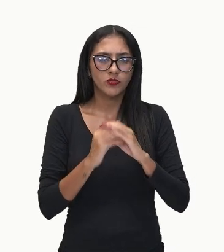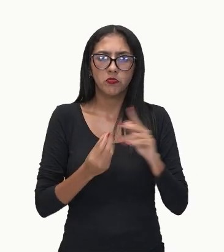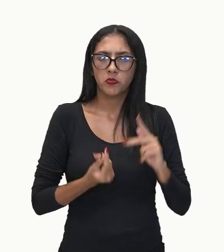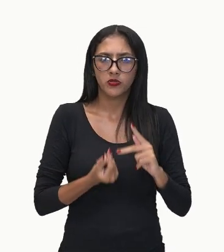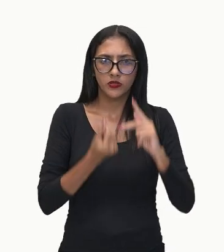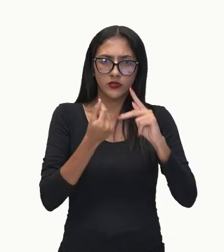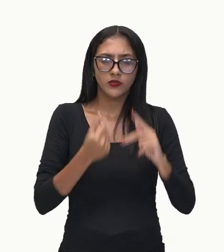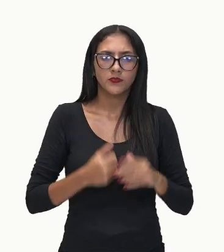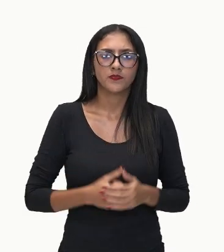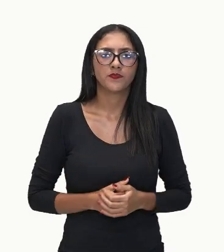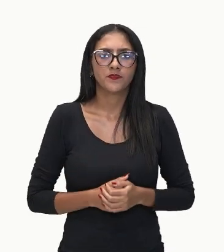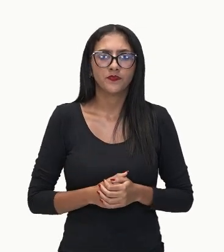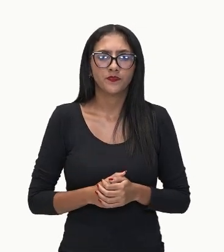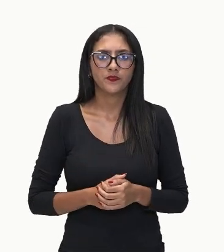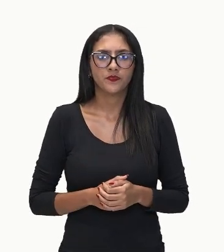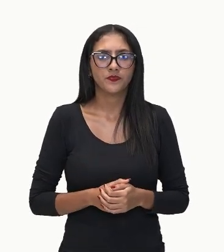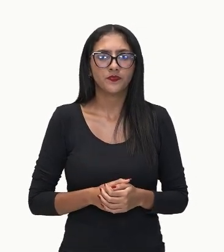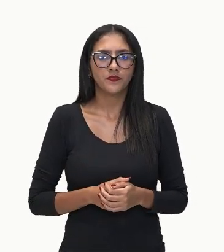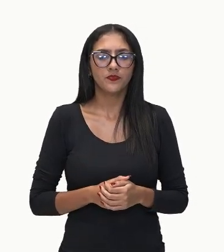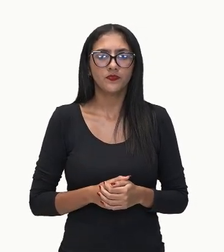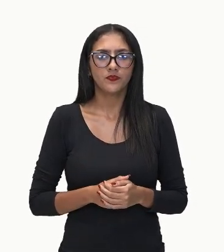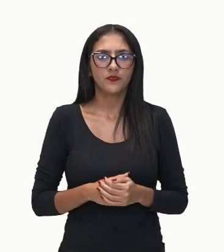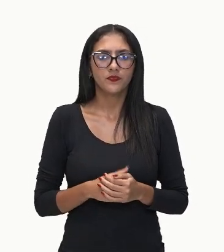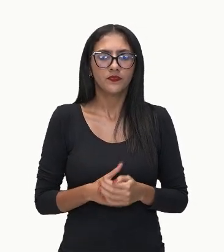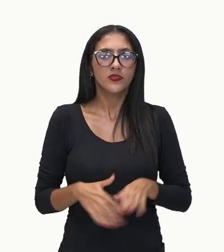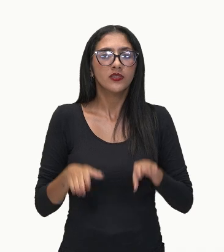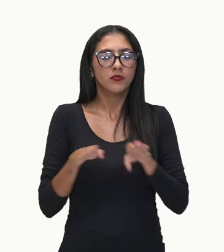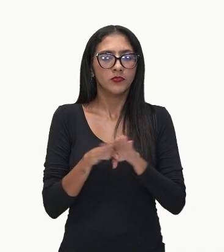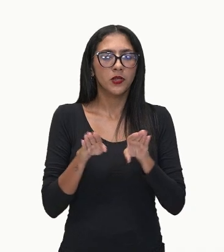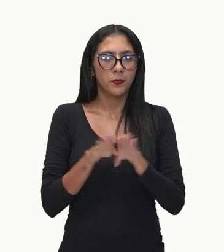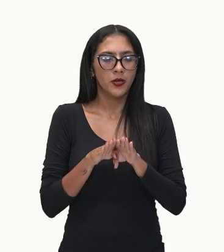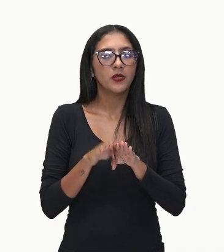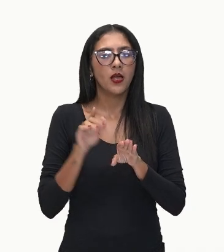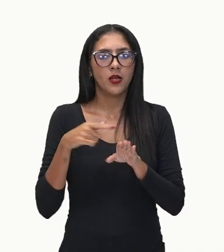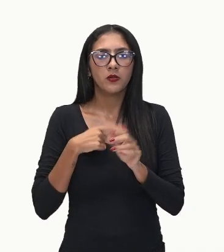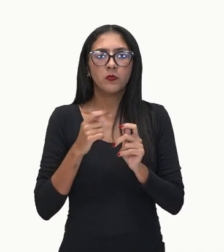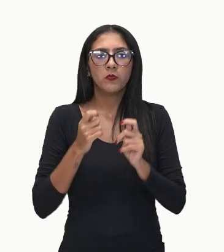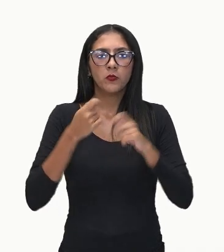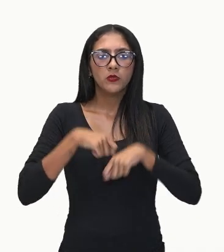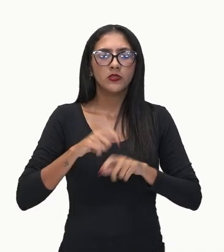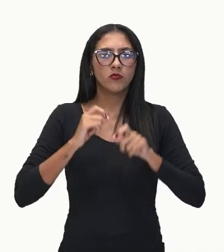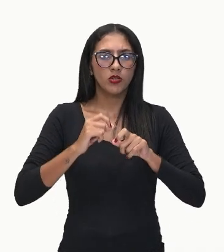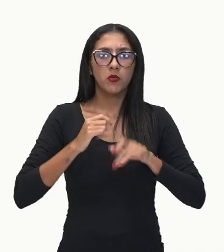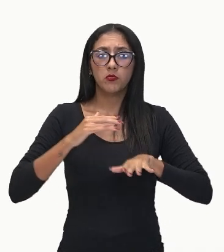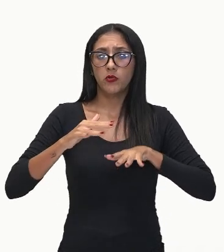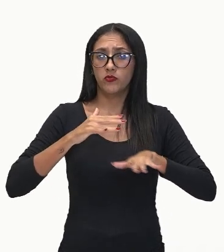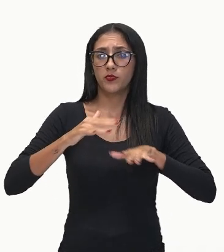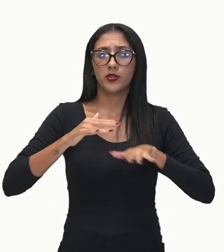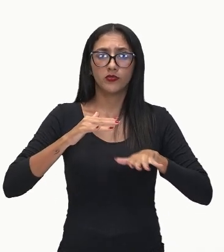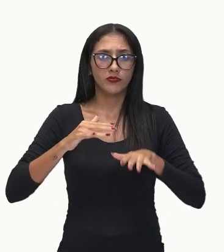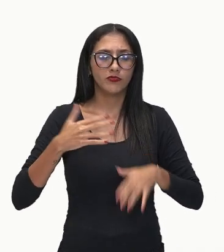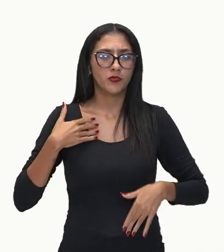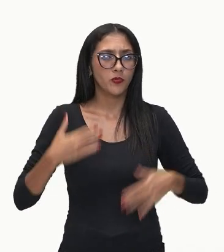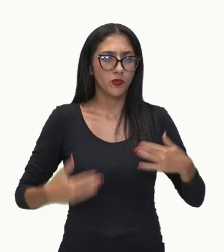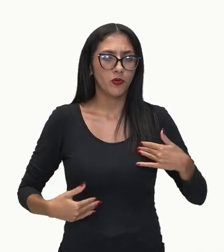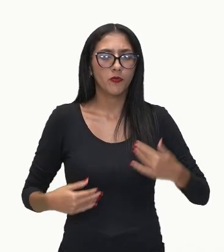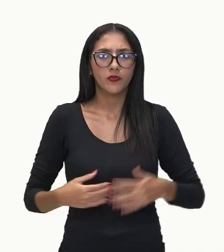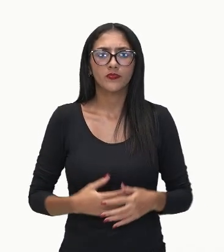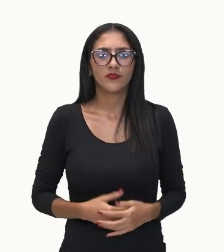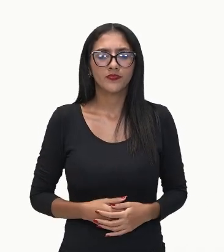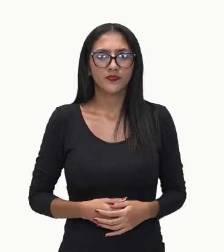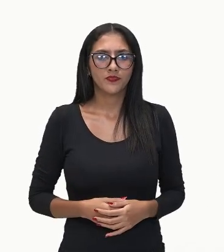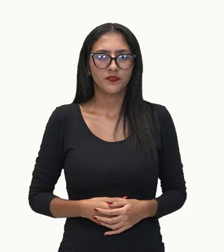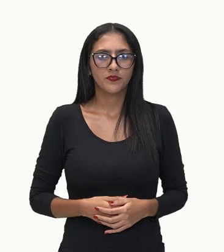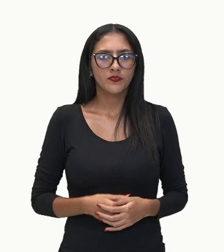proteínas. Em maior escala, elas também permitem que o corpo se mova. E aí nós temos